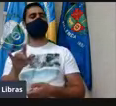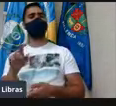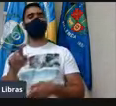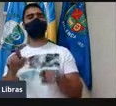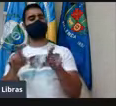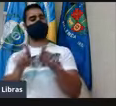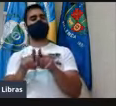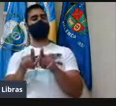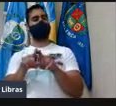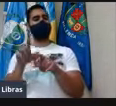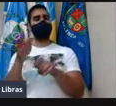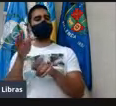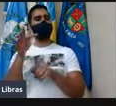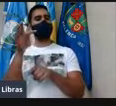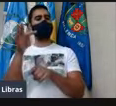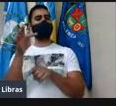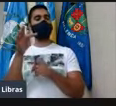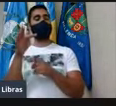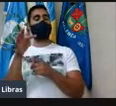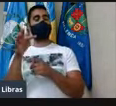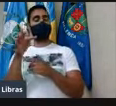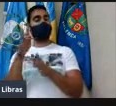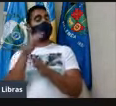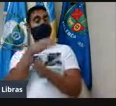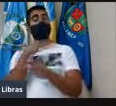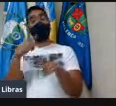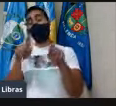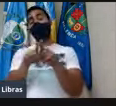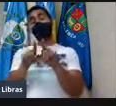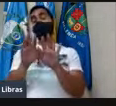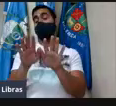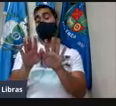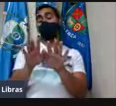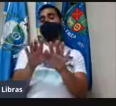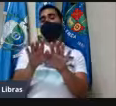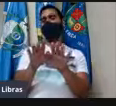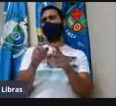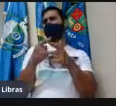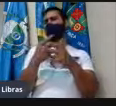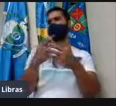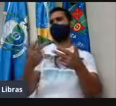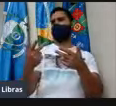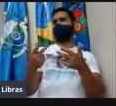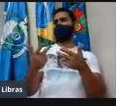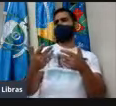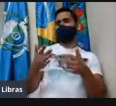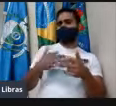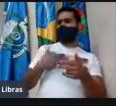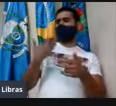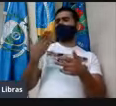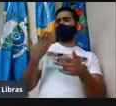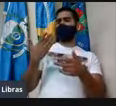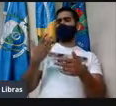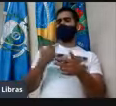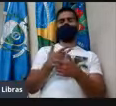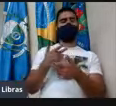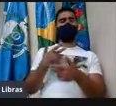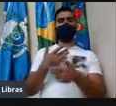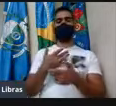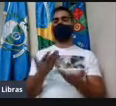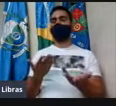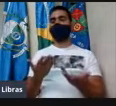ao nosso fim. Mas quando acontece uma coisa assim tão repentina, tão drástica, a